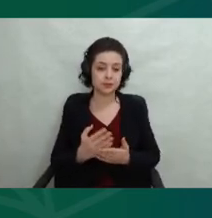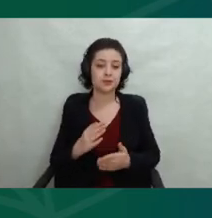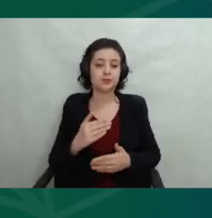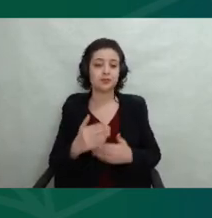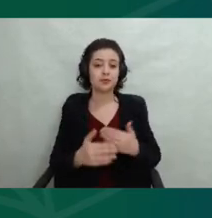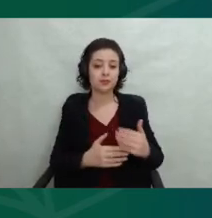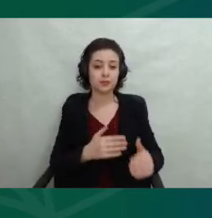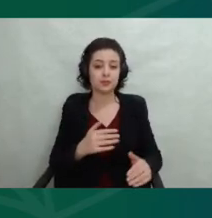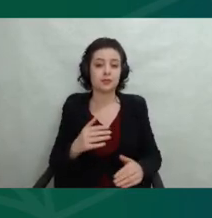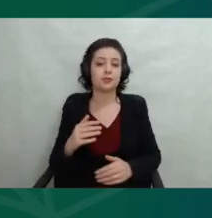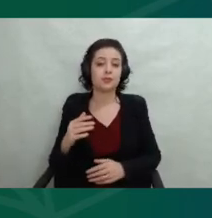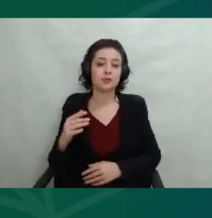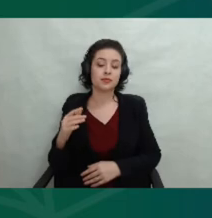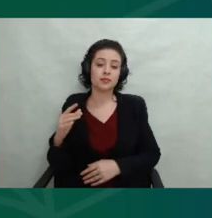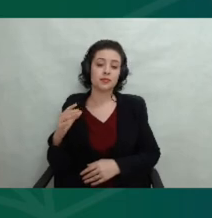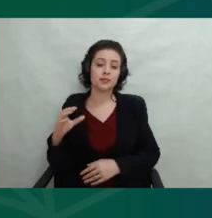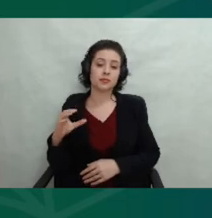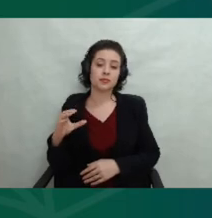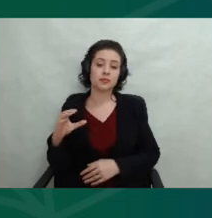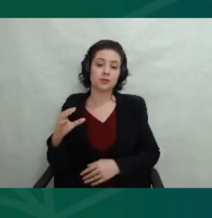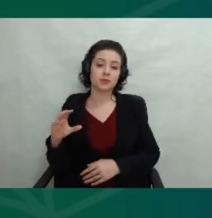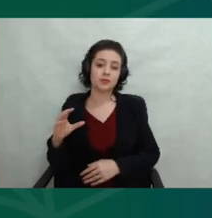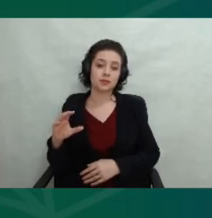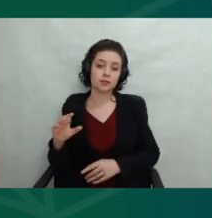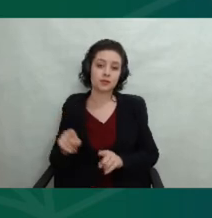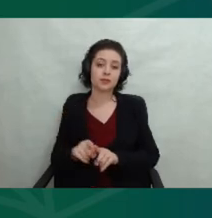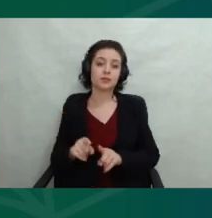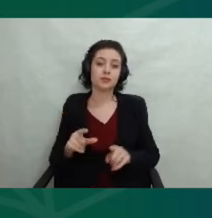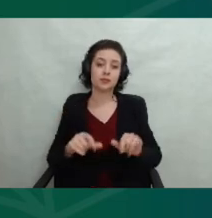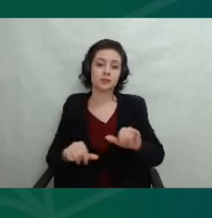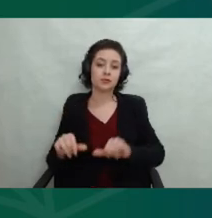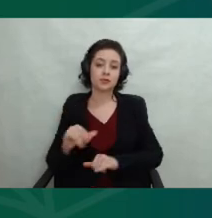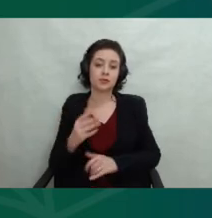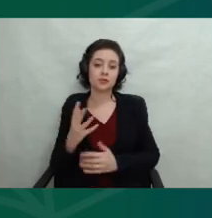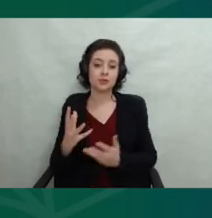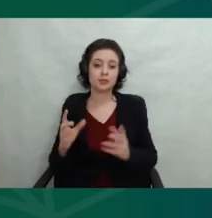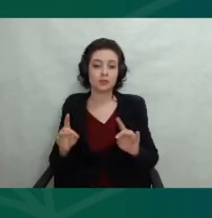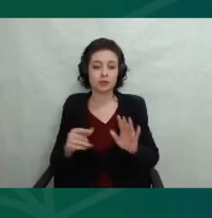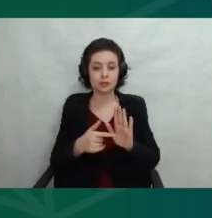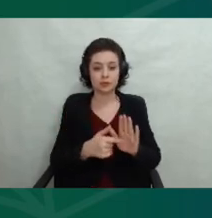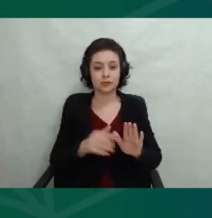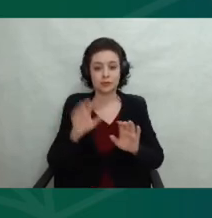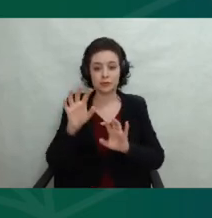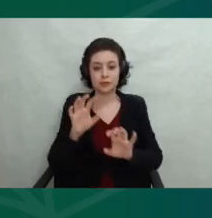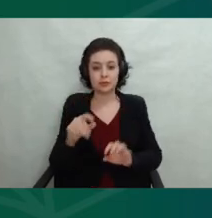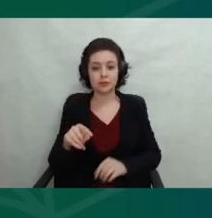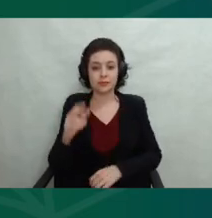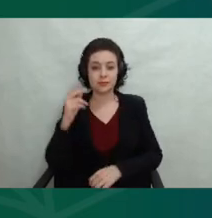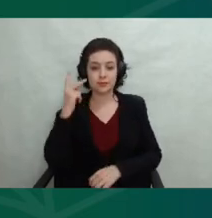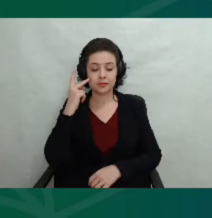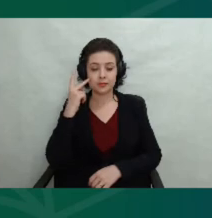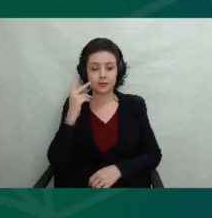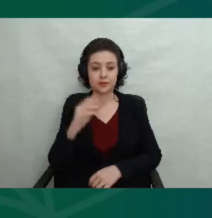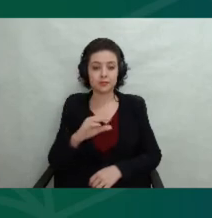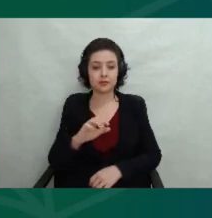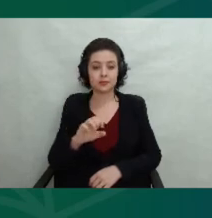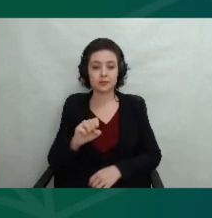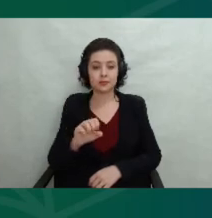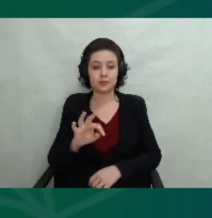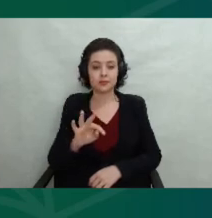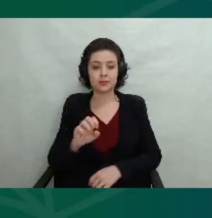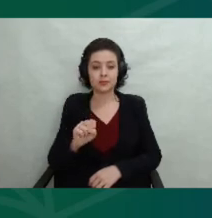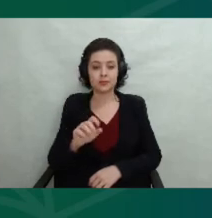tem poucos estudos sobre química ambiental, só mostrando a presença. E aqui em São Paulo, a CETESB, que é a agência ambiental, monitora